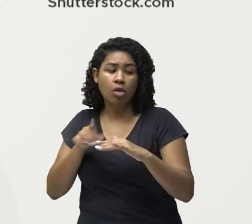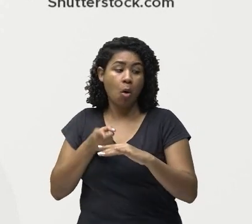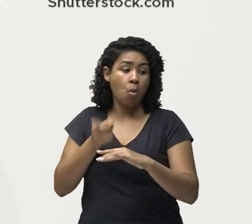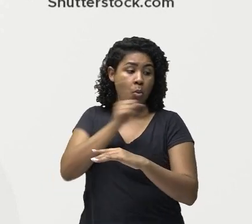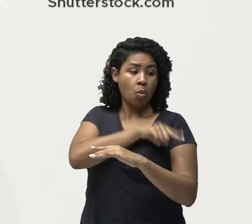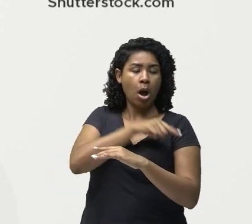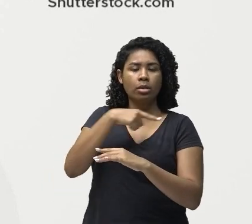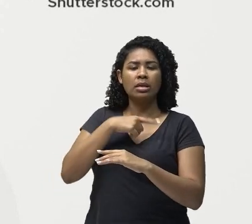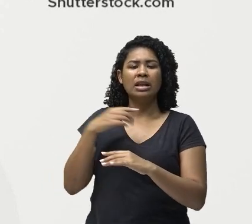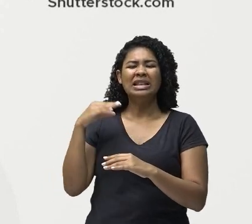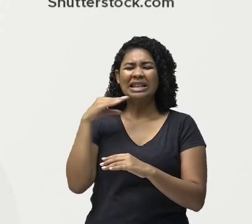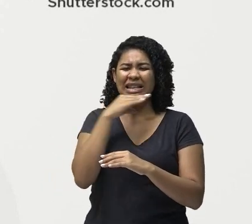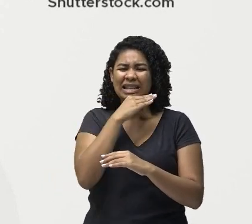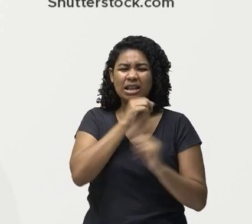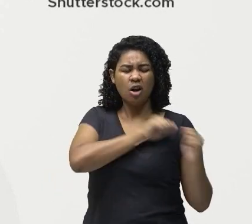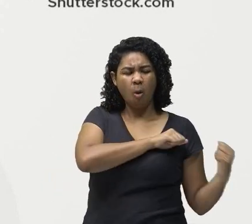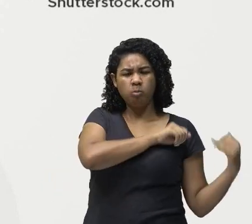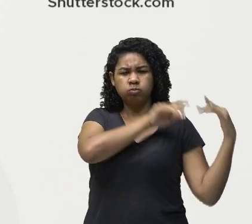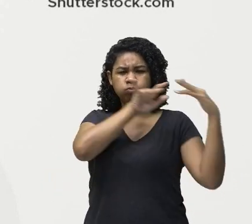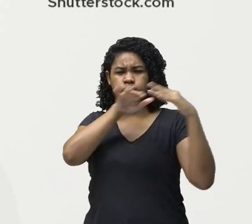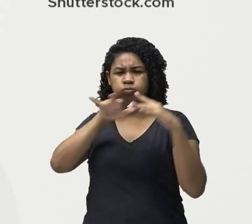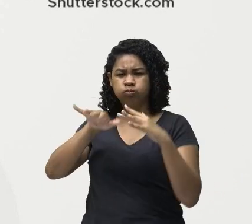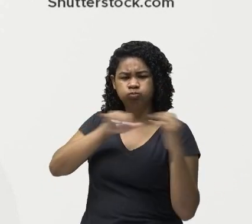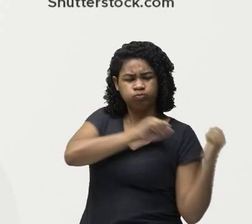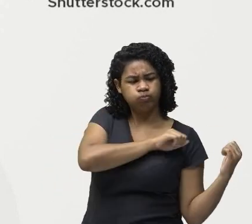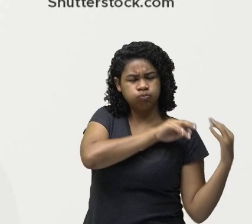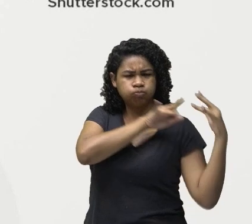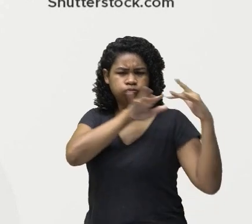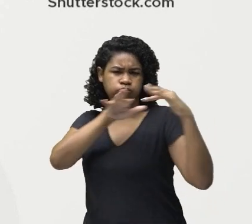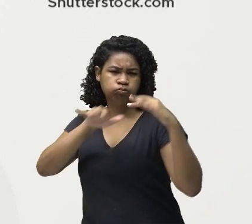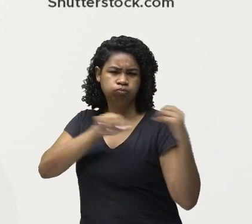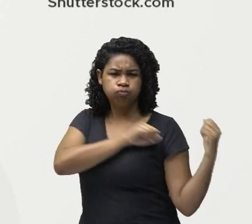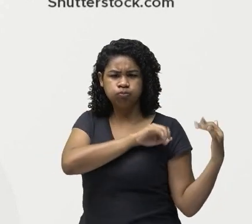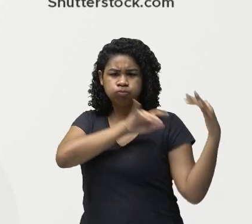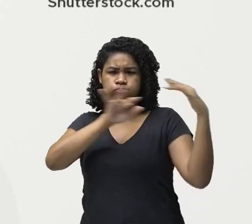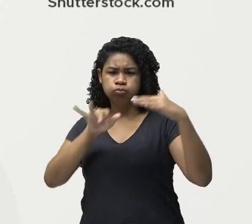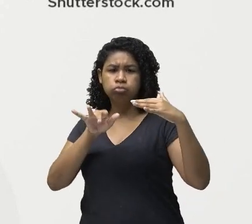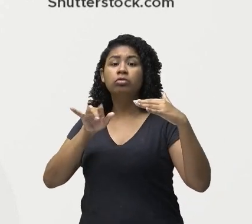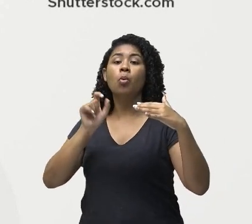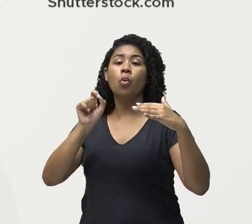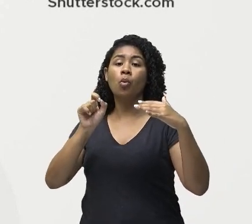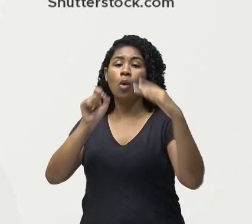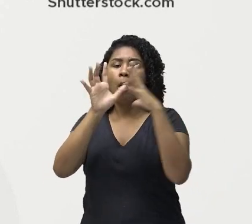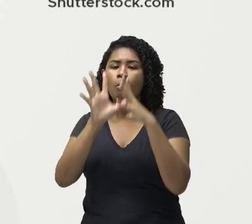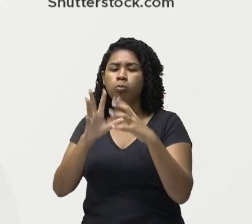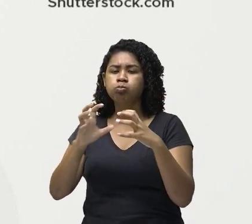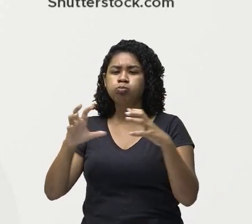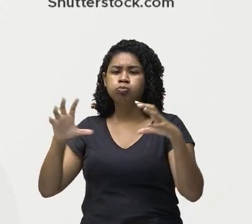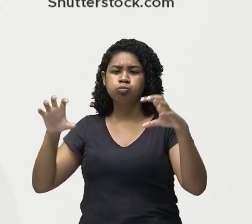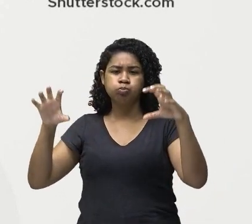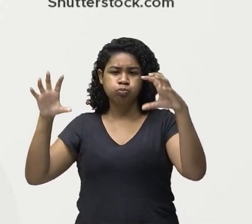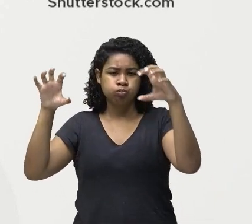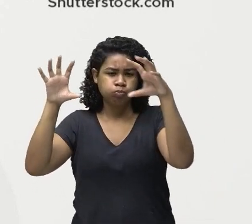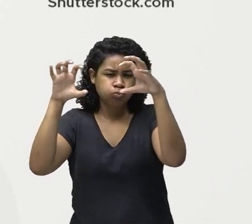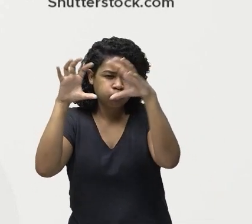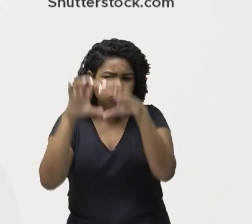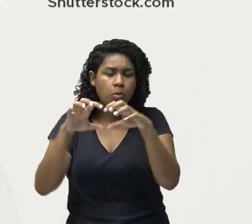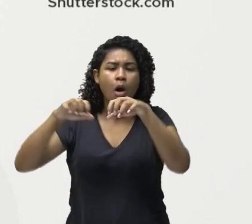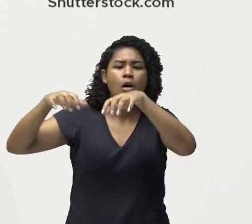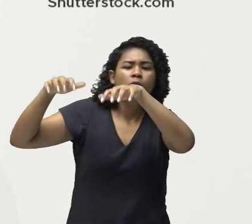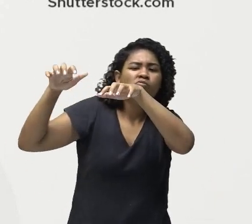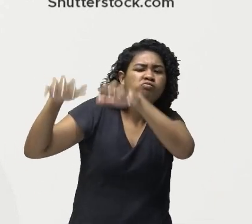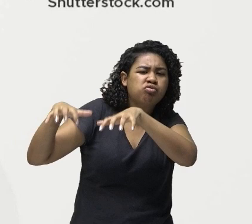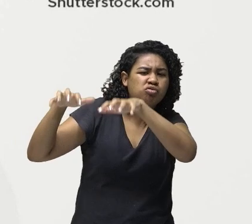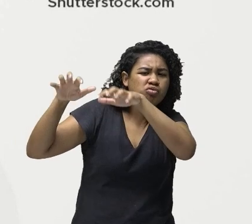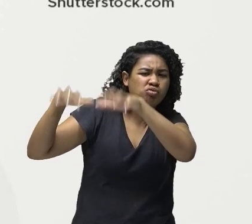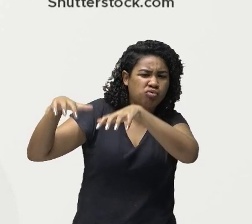forma nuvens carregadas e constantes chuvas. Então, ela